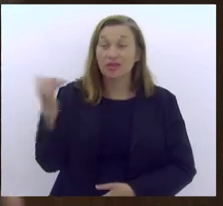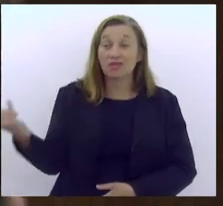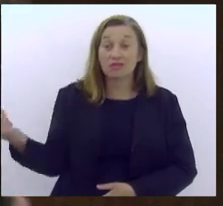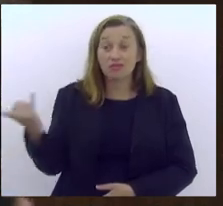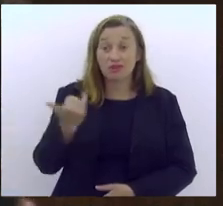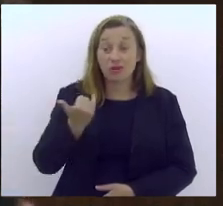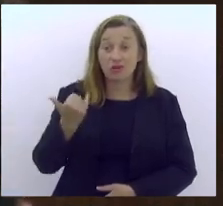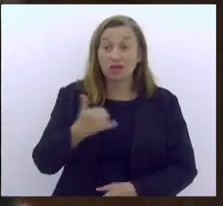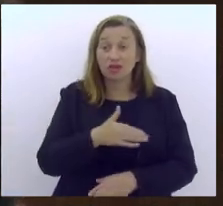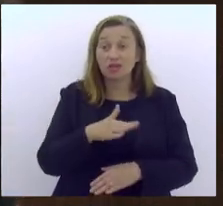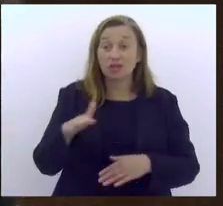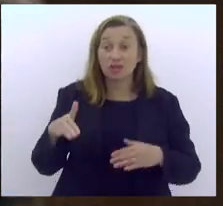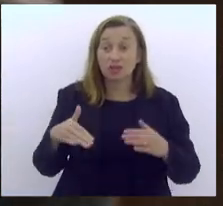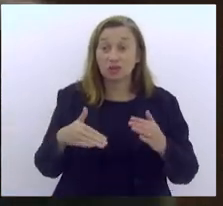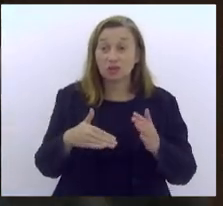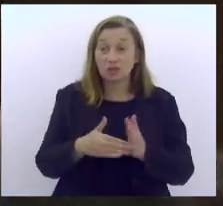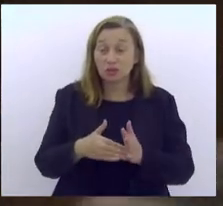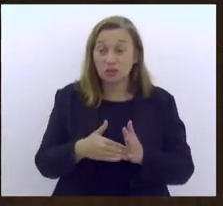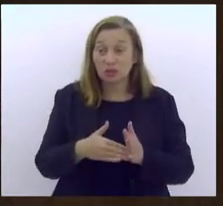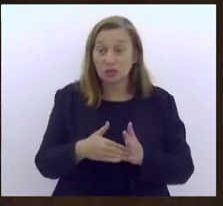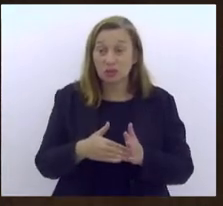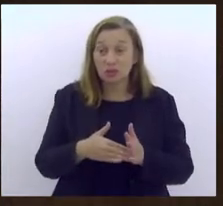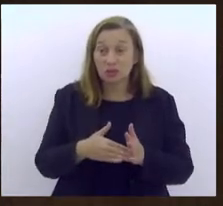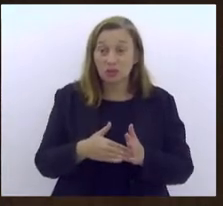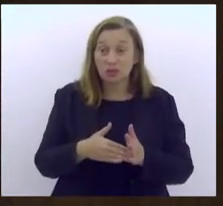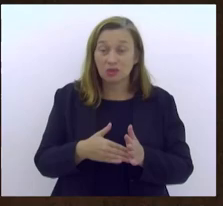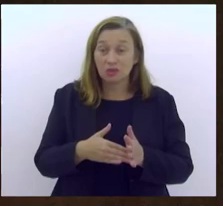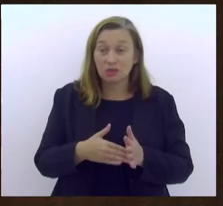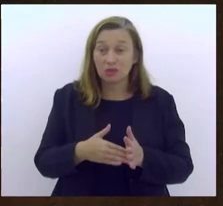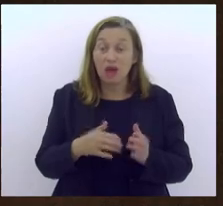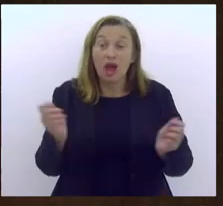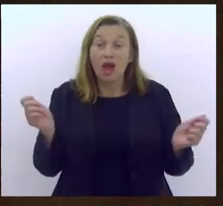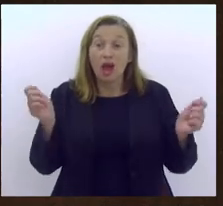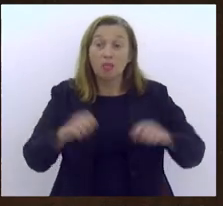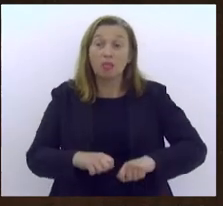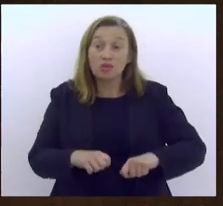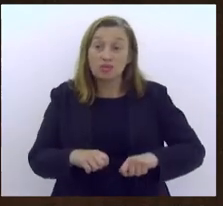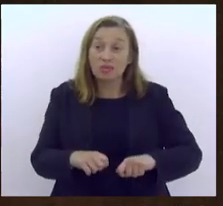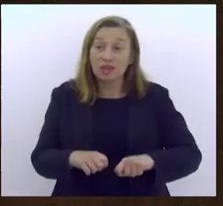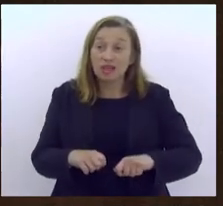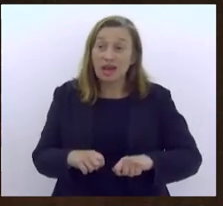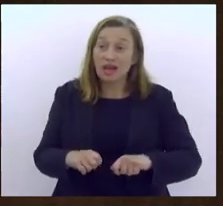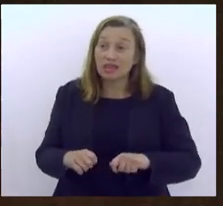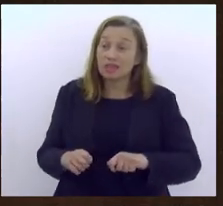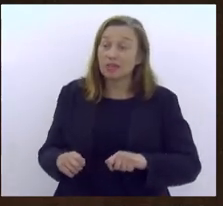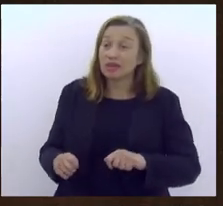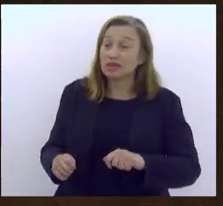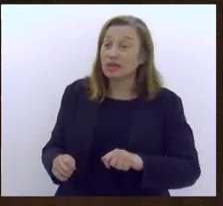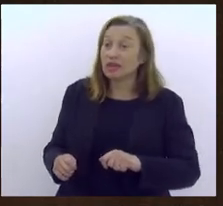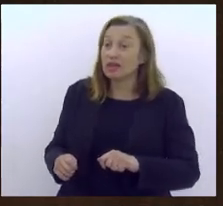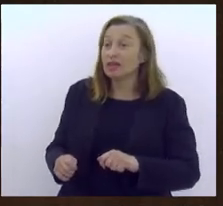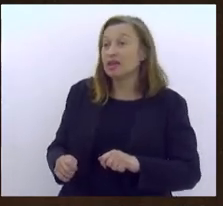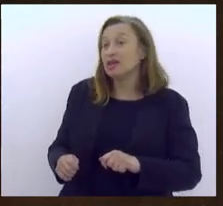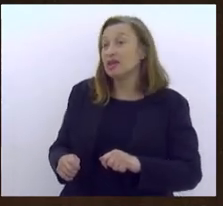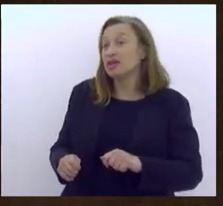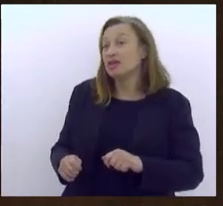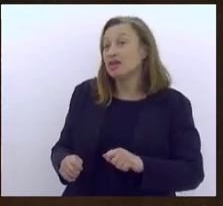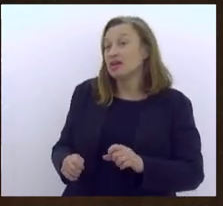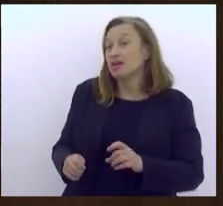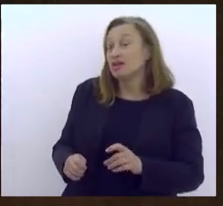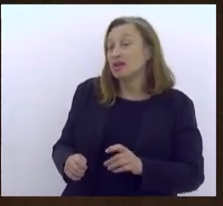nos disse que todas as margens, né, que tinham para gerar ilegalidade com relação